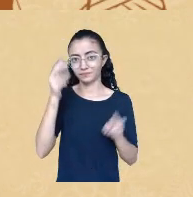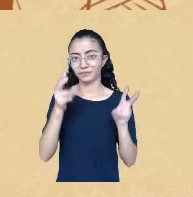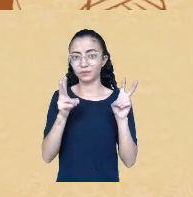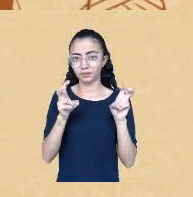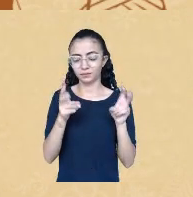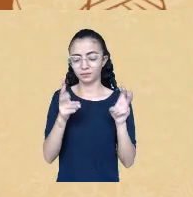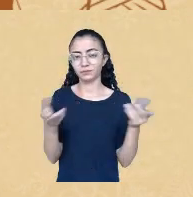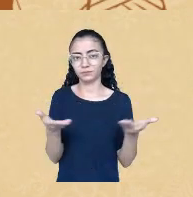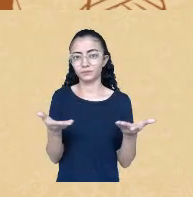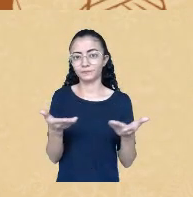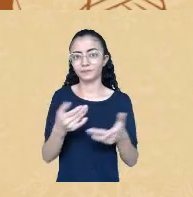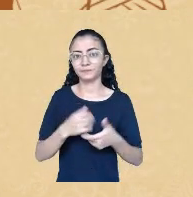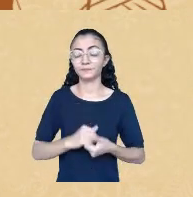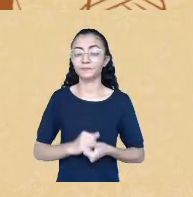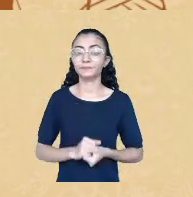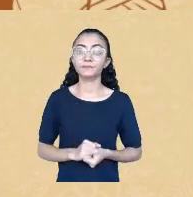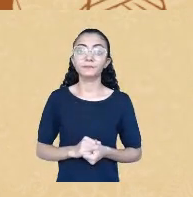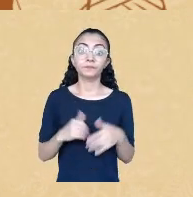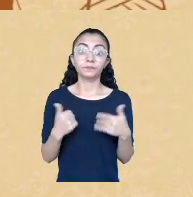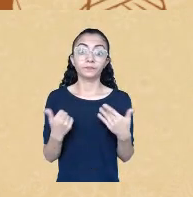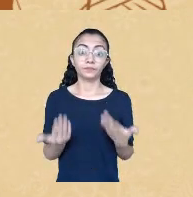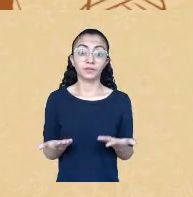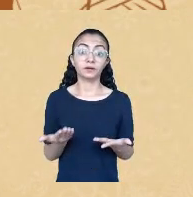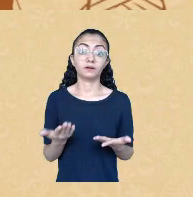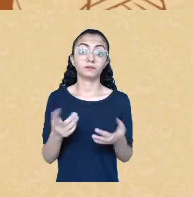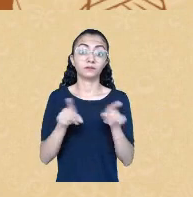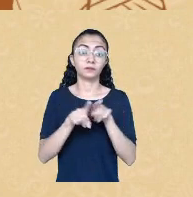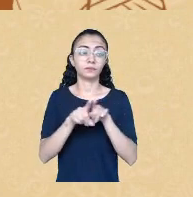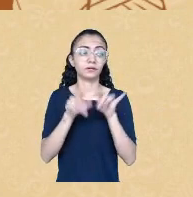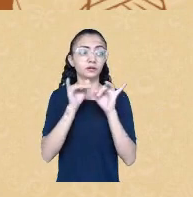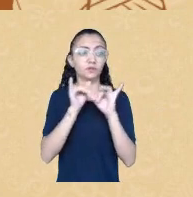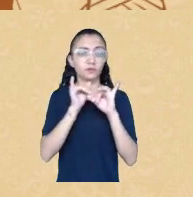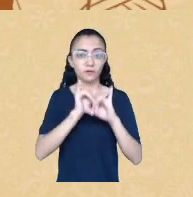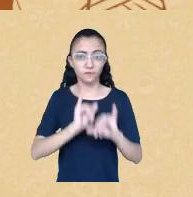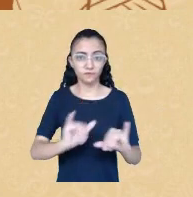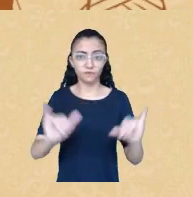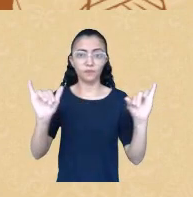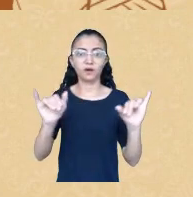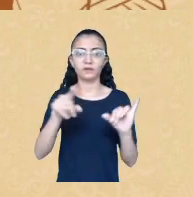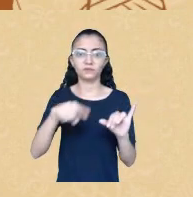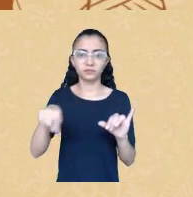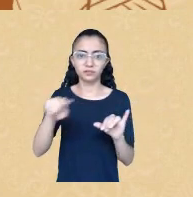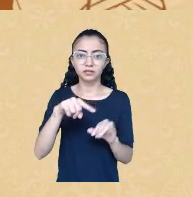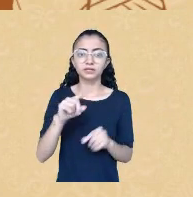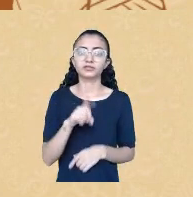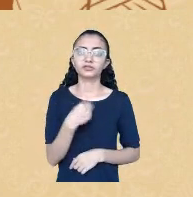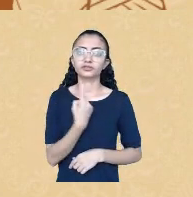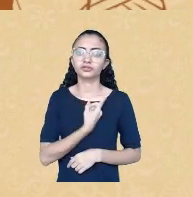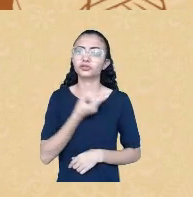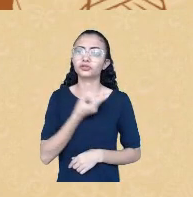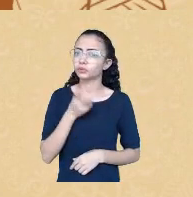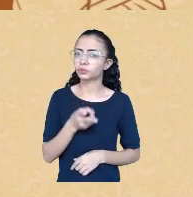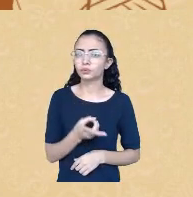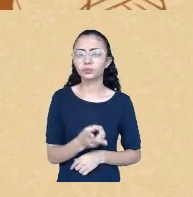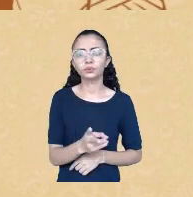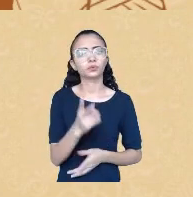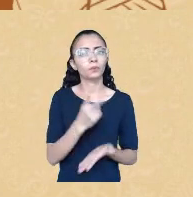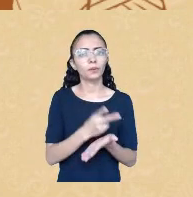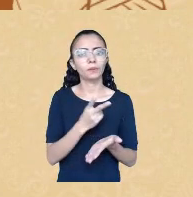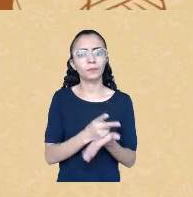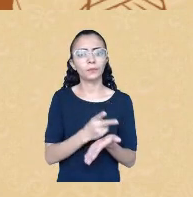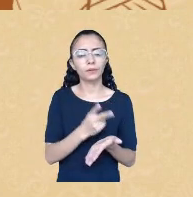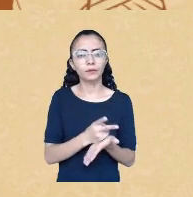E o formato a gente continua, né, da mesma maneira. A gente vai ter o